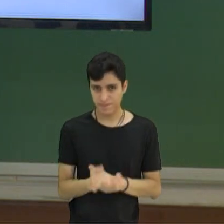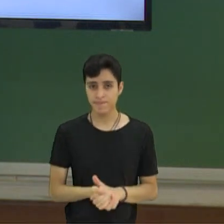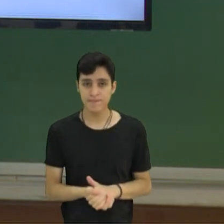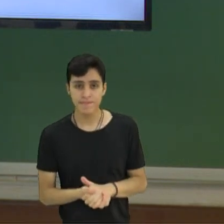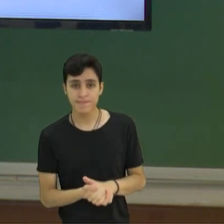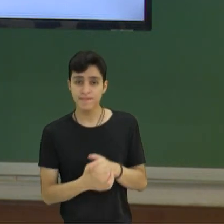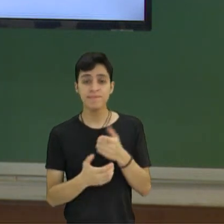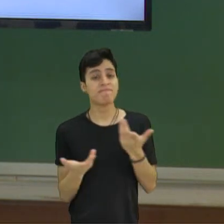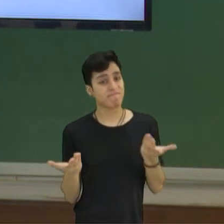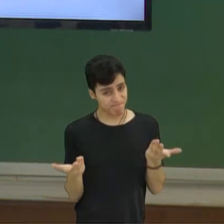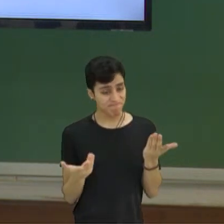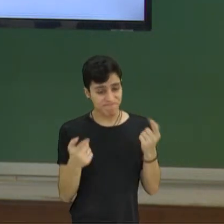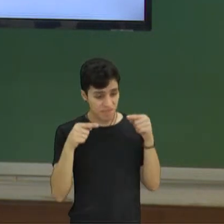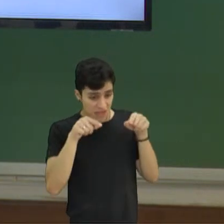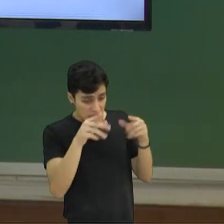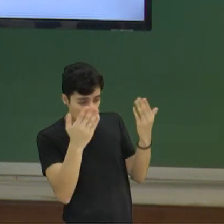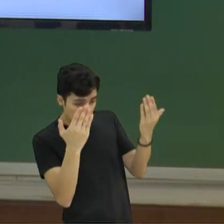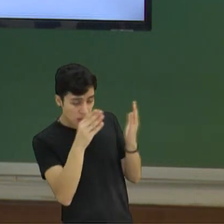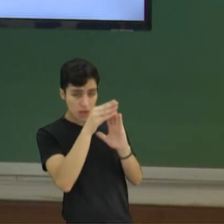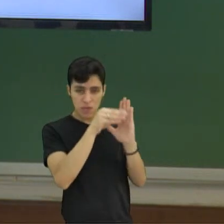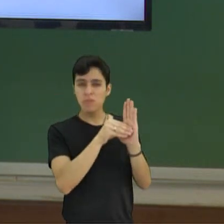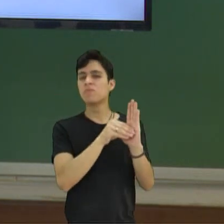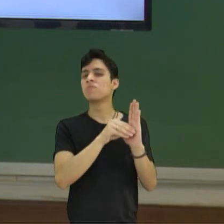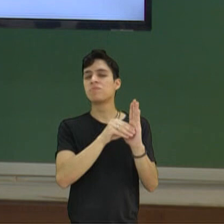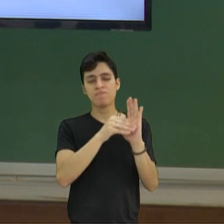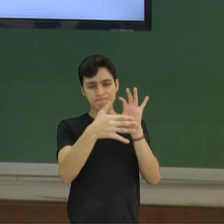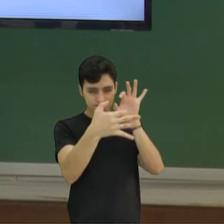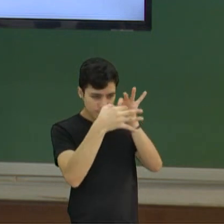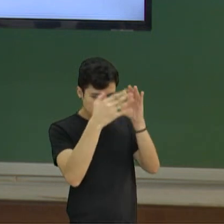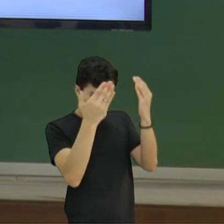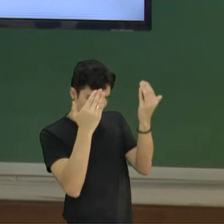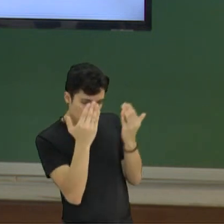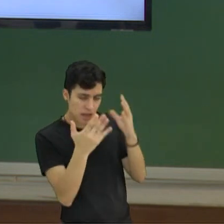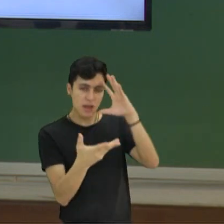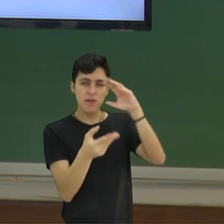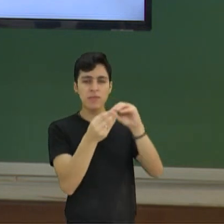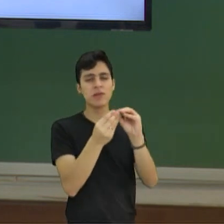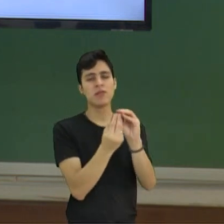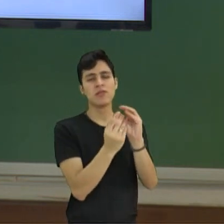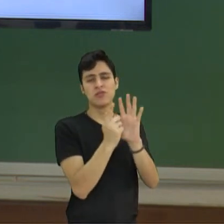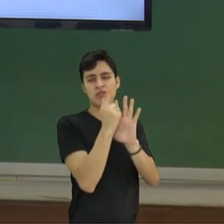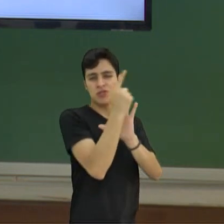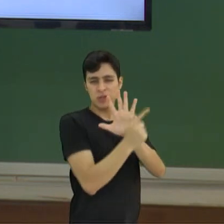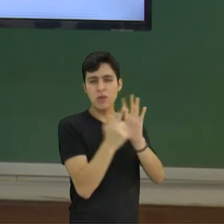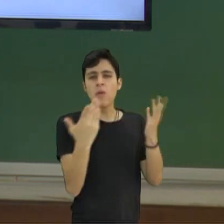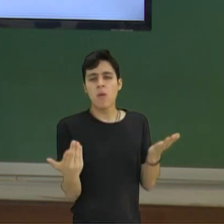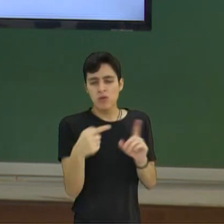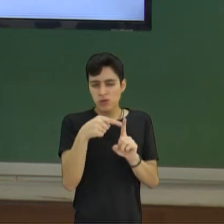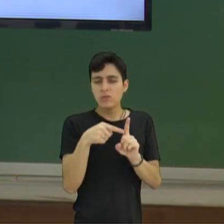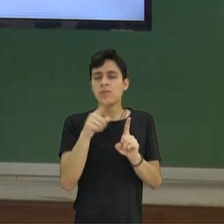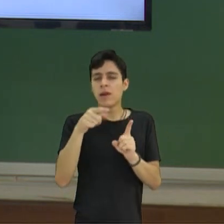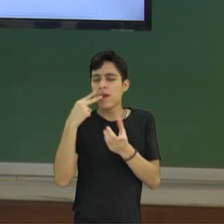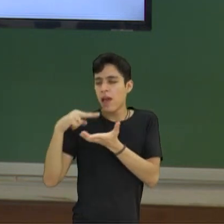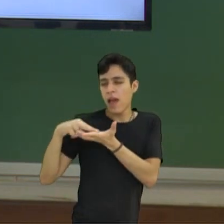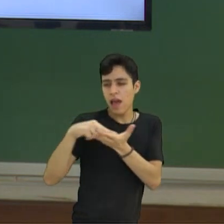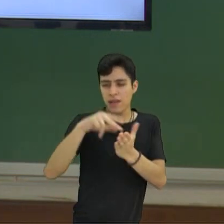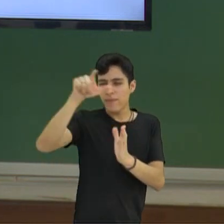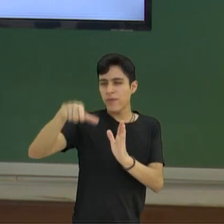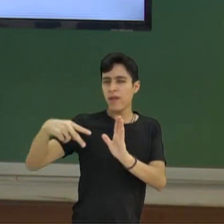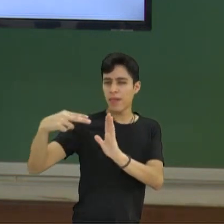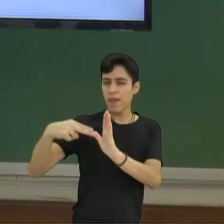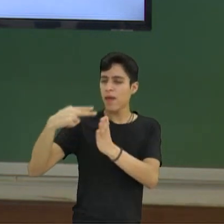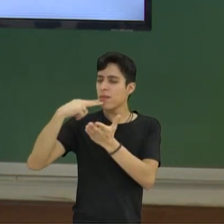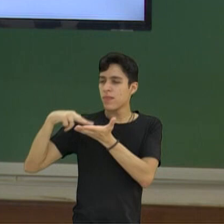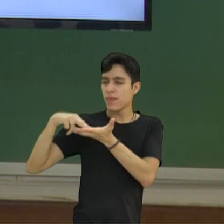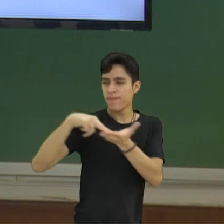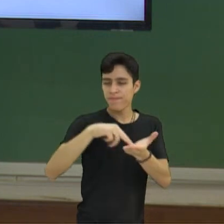nosso conteúdo é a análise, a leitura e compreensão de um gênero textual, como eu disse, a carta do leitor. Vejamos a introdução do